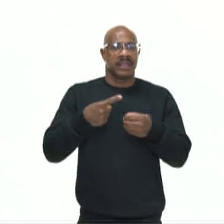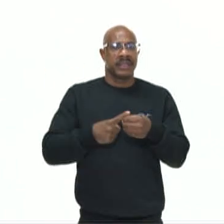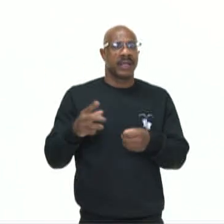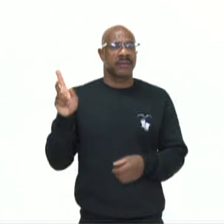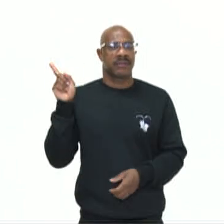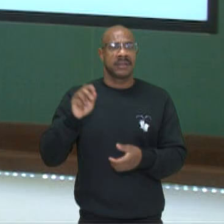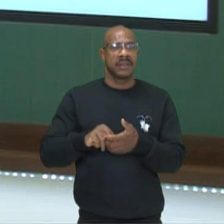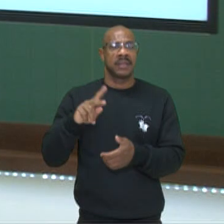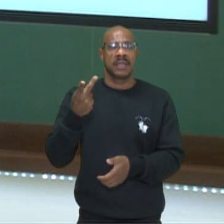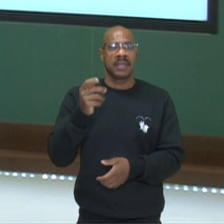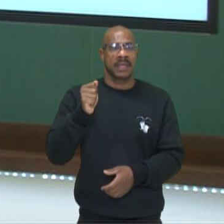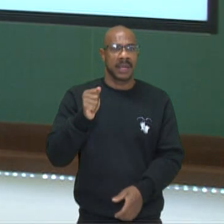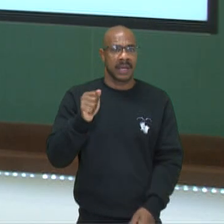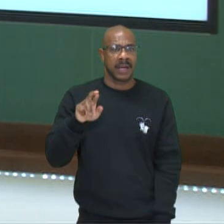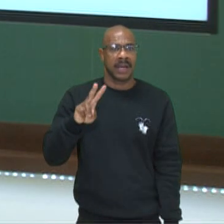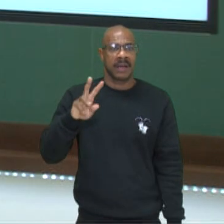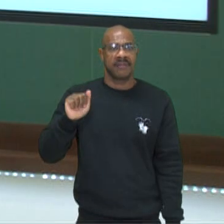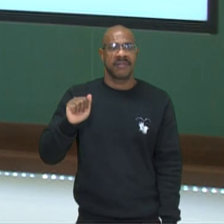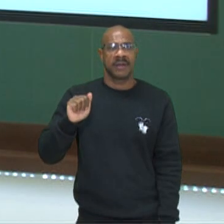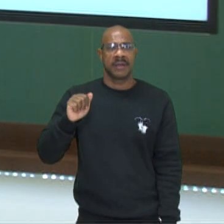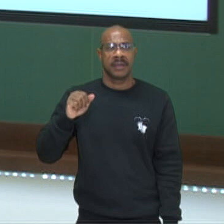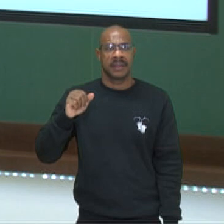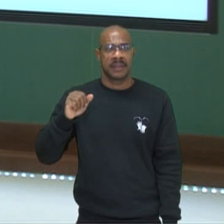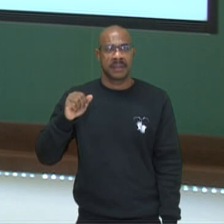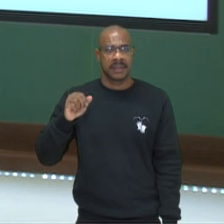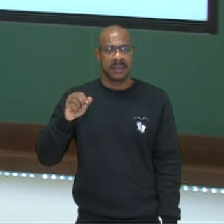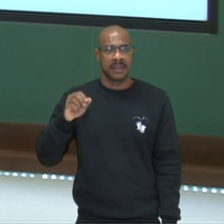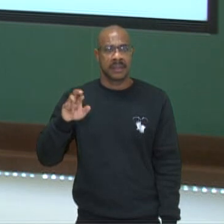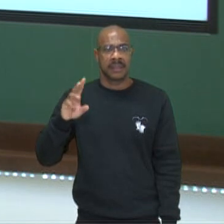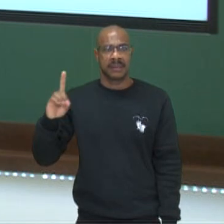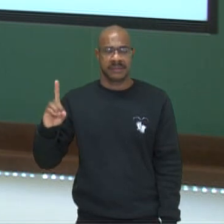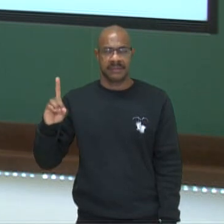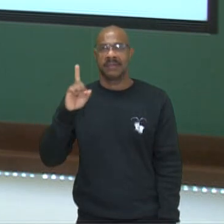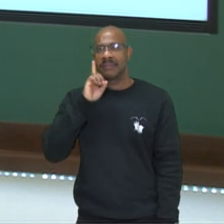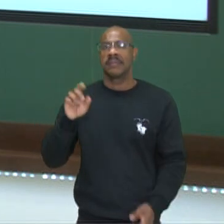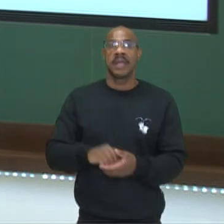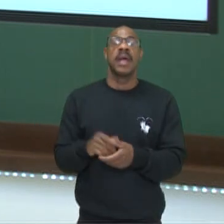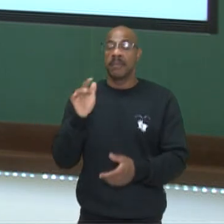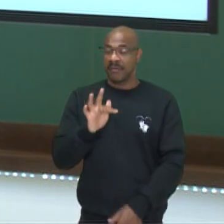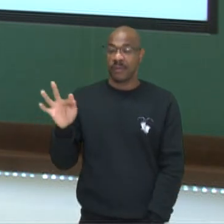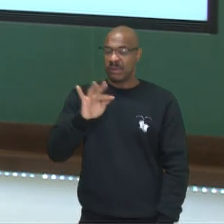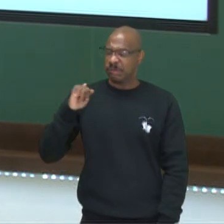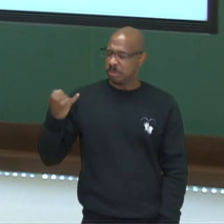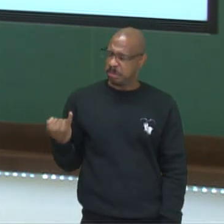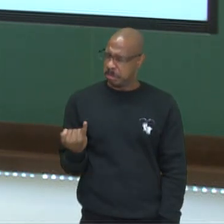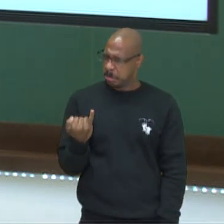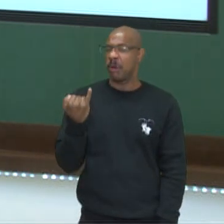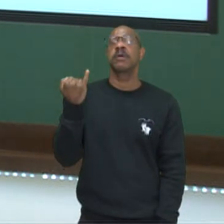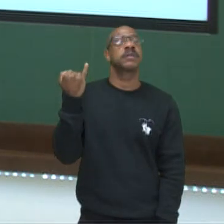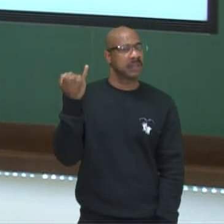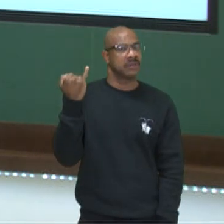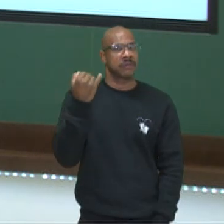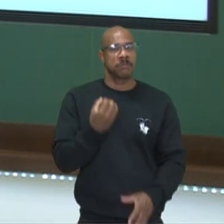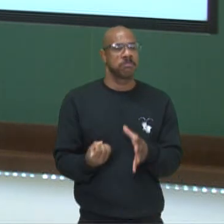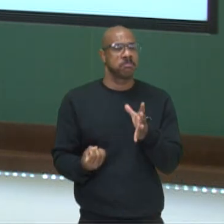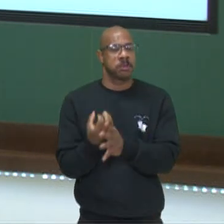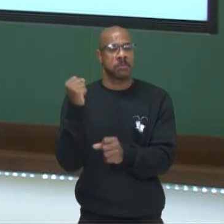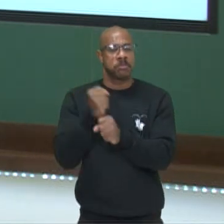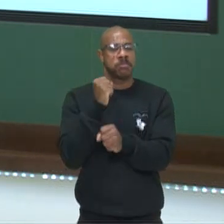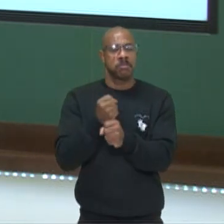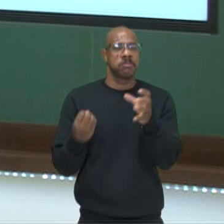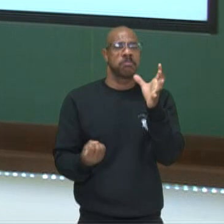1636, a universidade mais antiga dos Estados Unidos e uma das mais importantes do mundo todo, fundada aí por esses